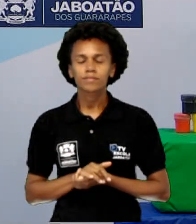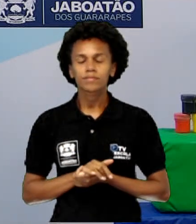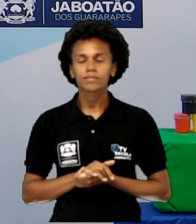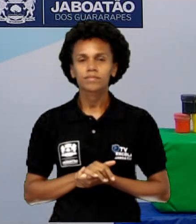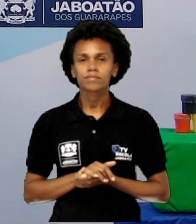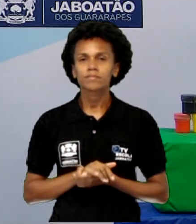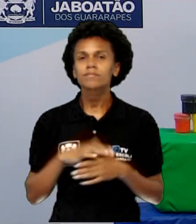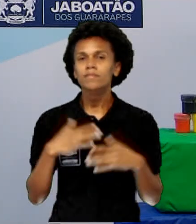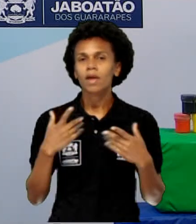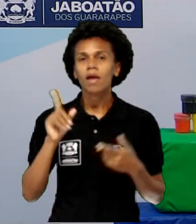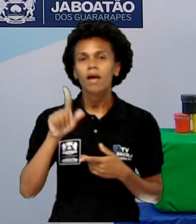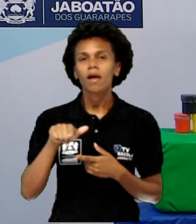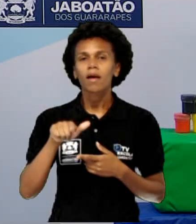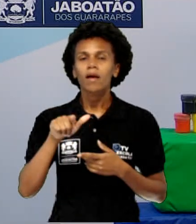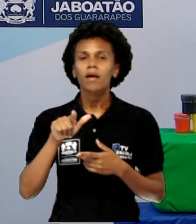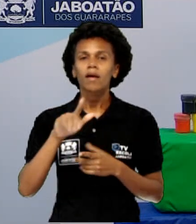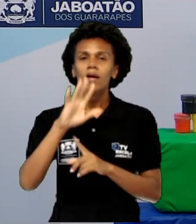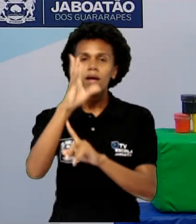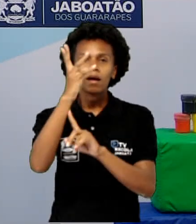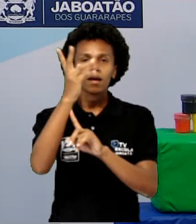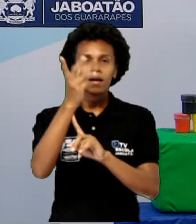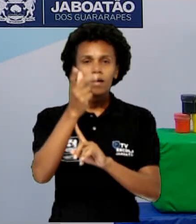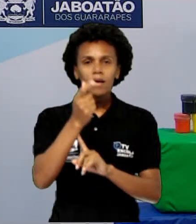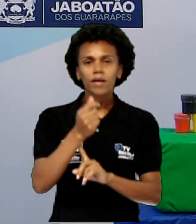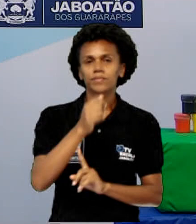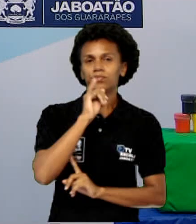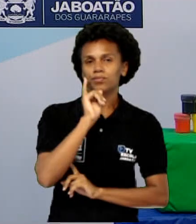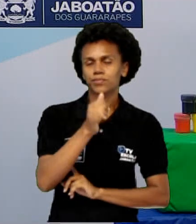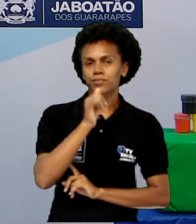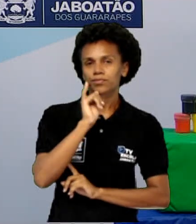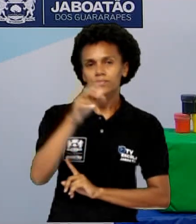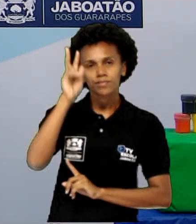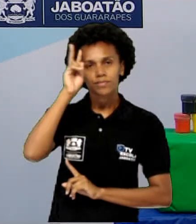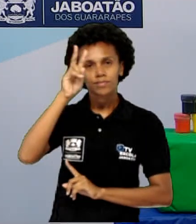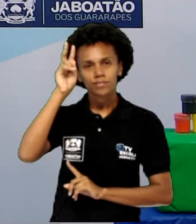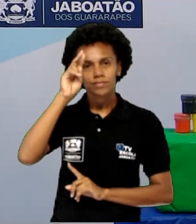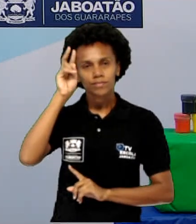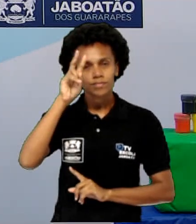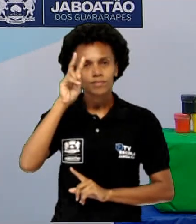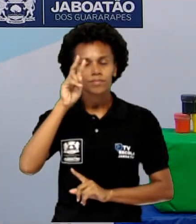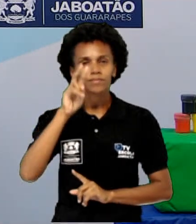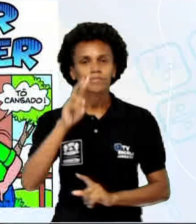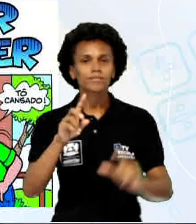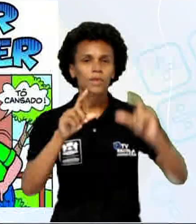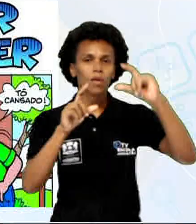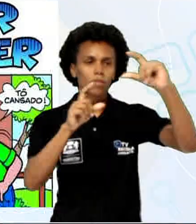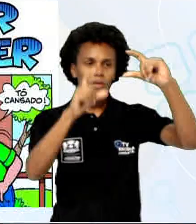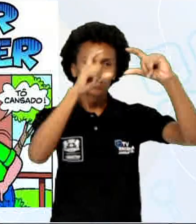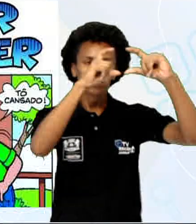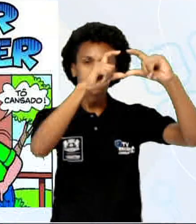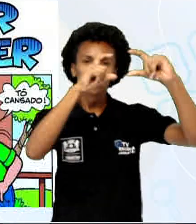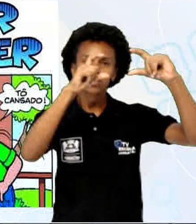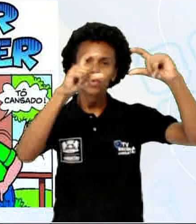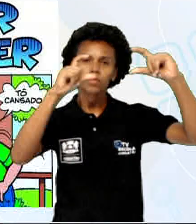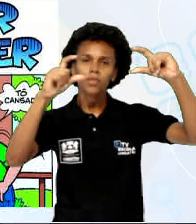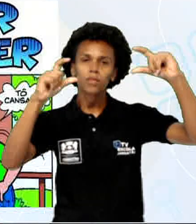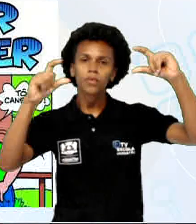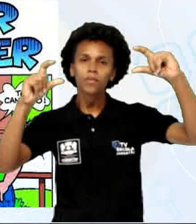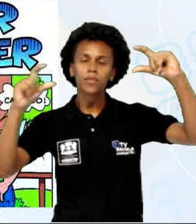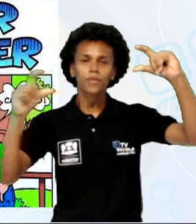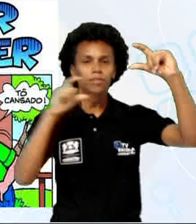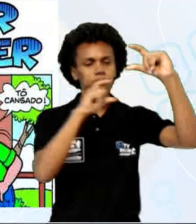e textos, em sequências, dentro de quadrinhos que normalmente estão na horizontal, né? Imagina uma linha